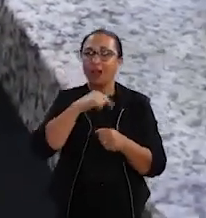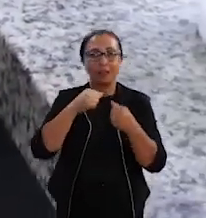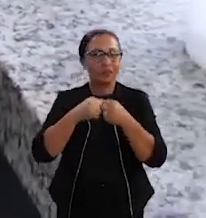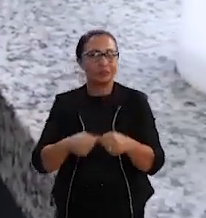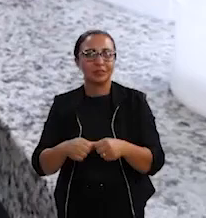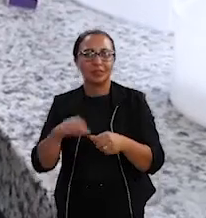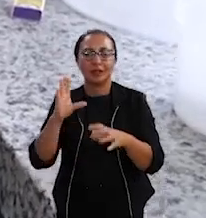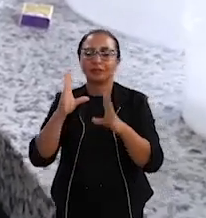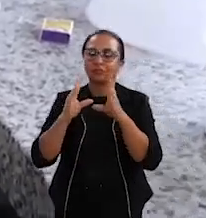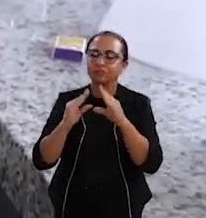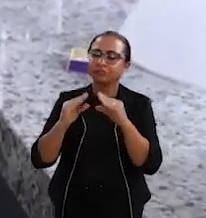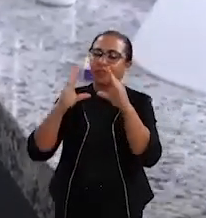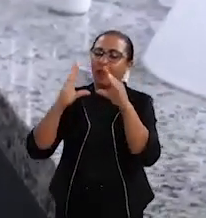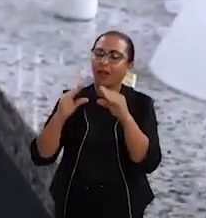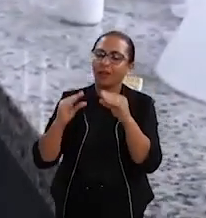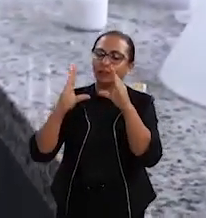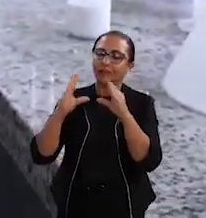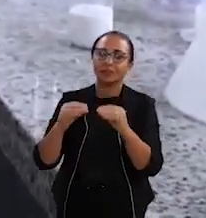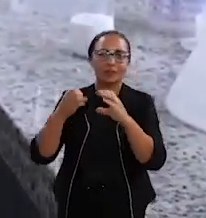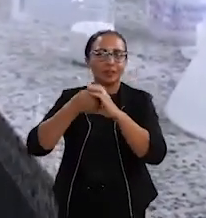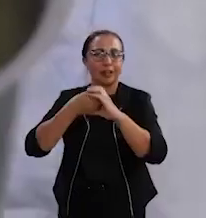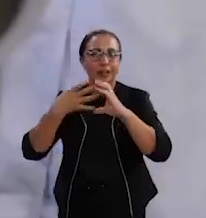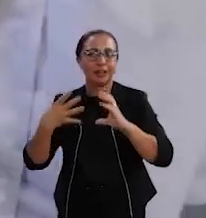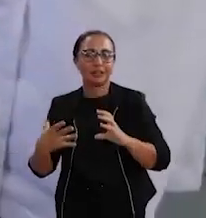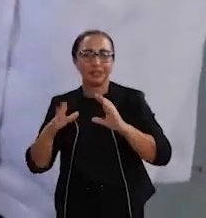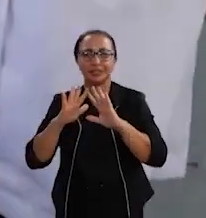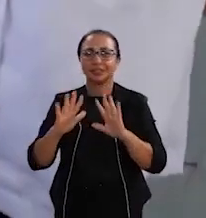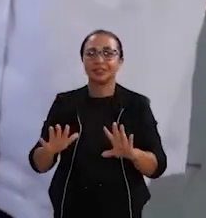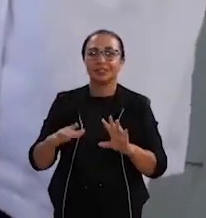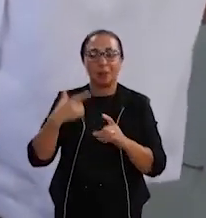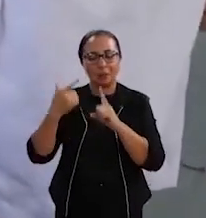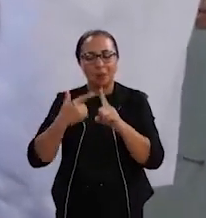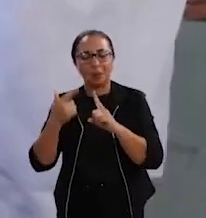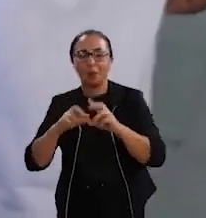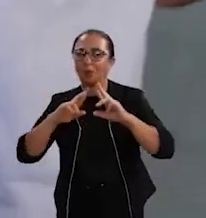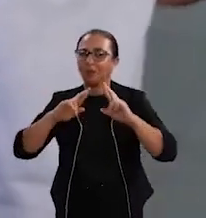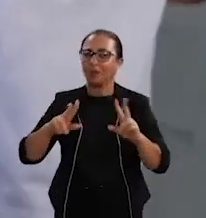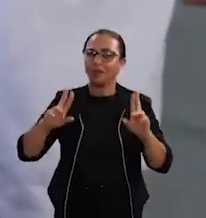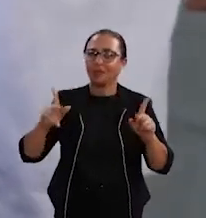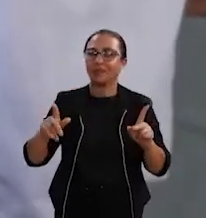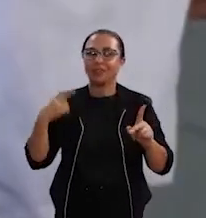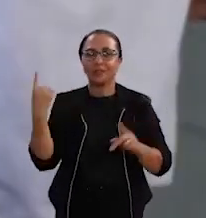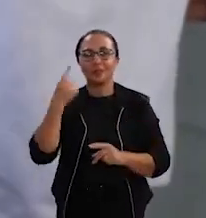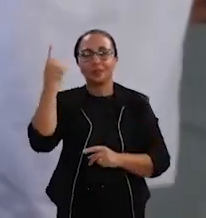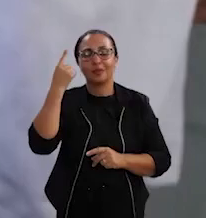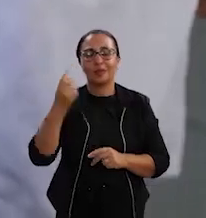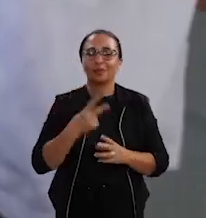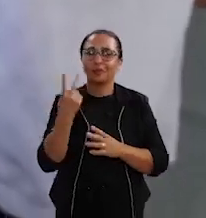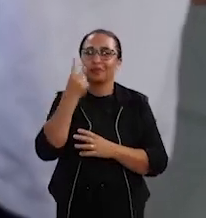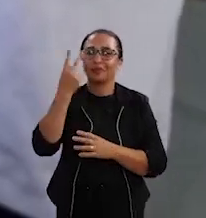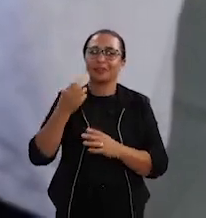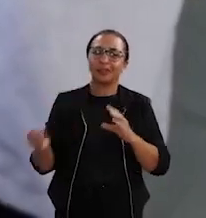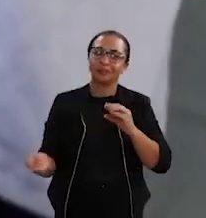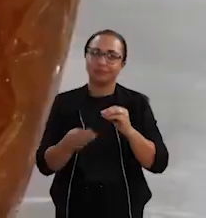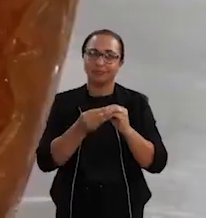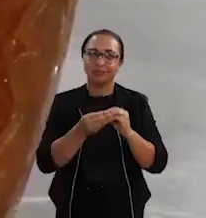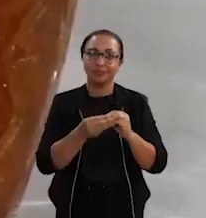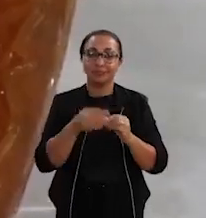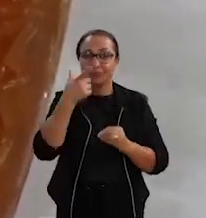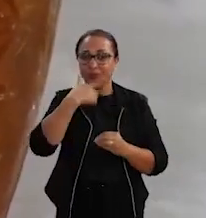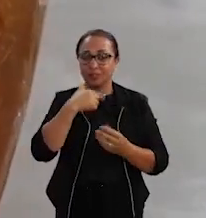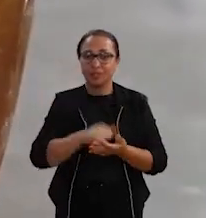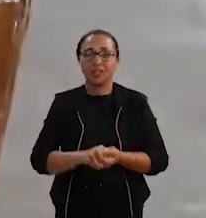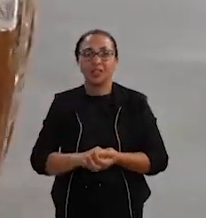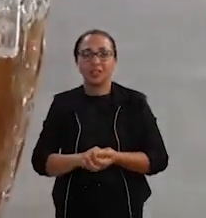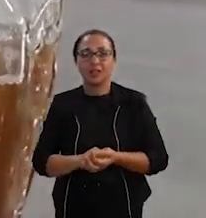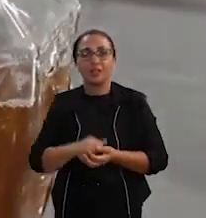o queijo fique com uma maciez característica, sendo assim um produto diferenciado com alto valor agregado.